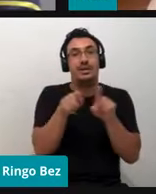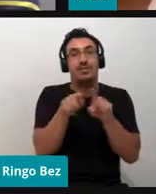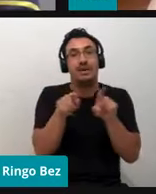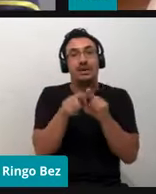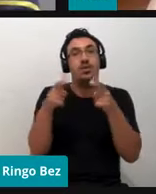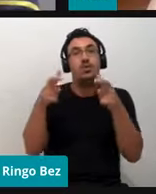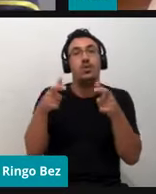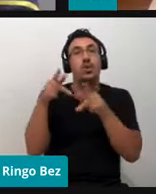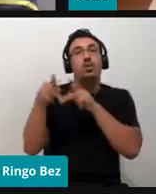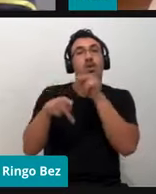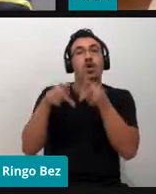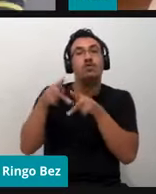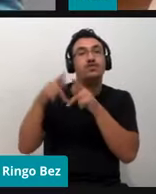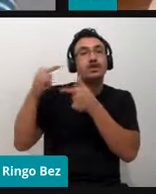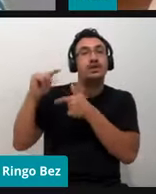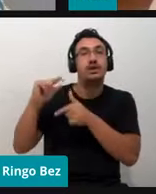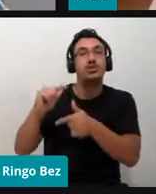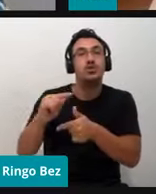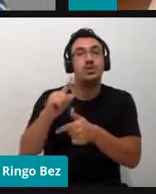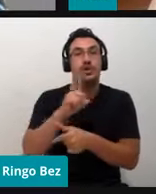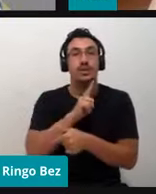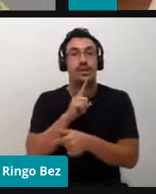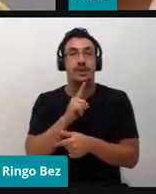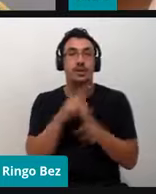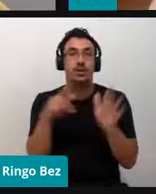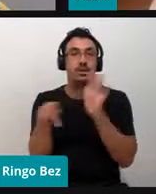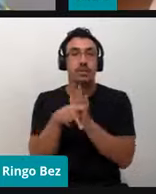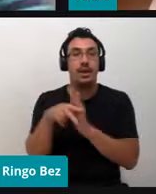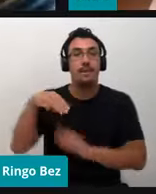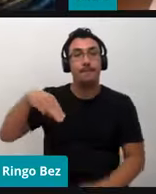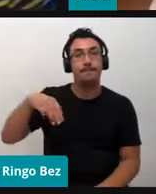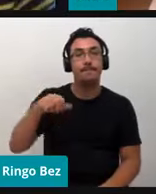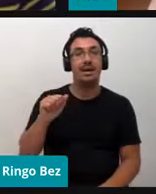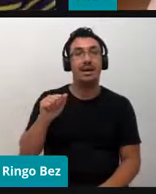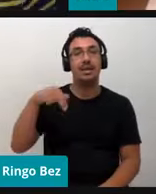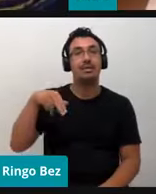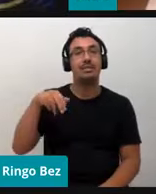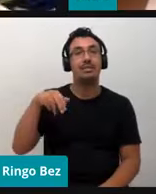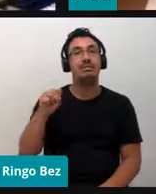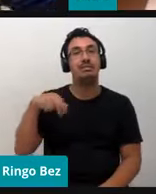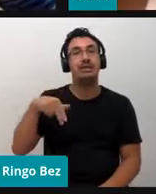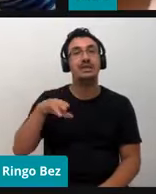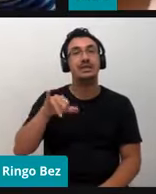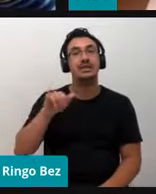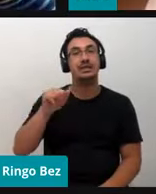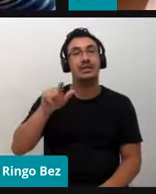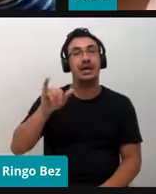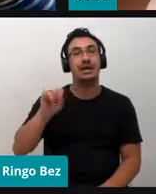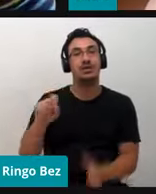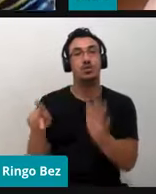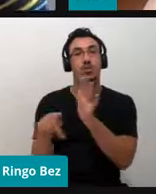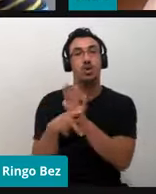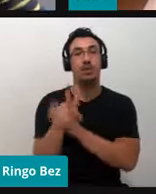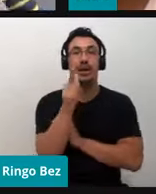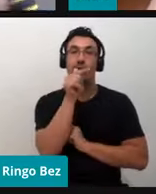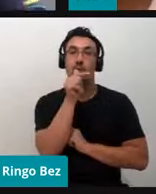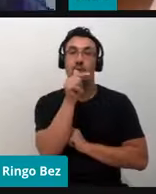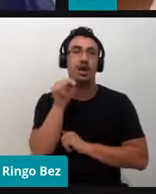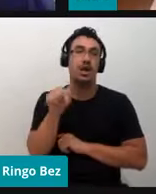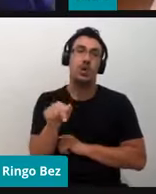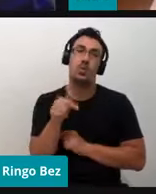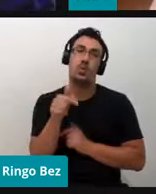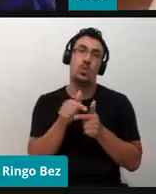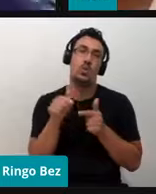que muitas delas têm, digamos assim, mananciais de abastecimento próprios, né, elas não vão ter problemas